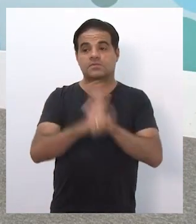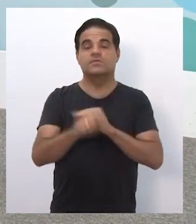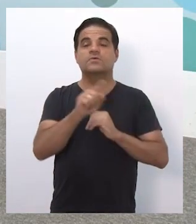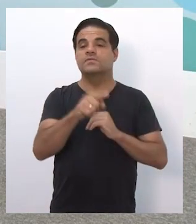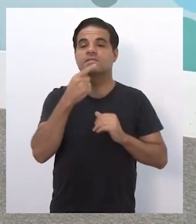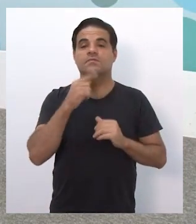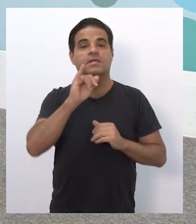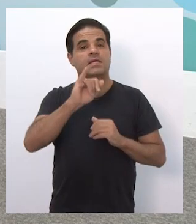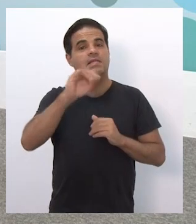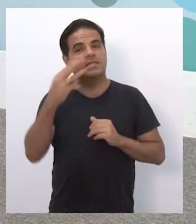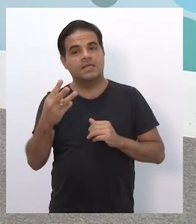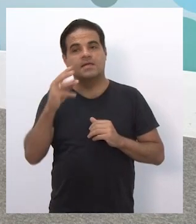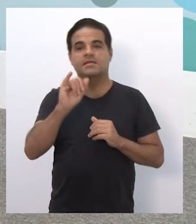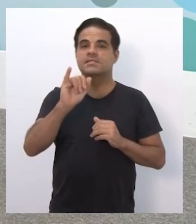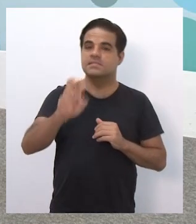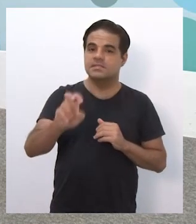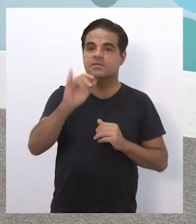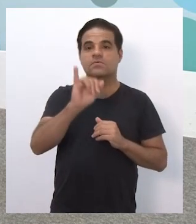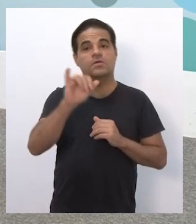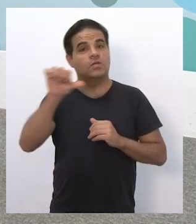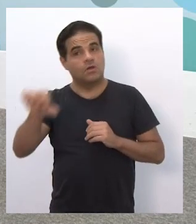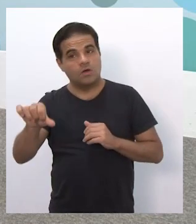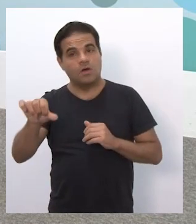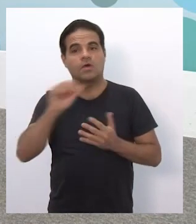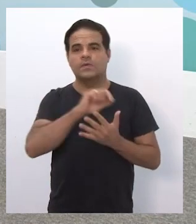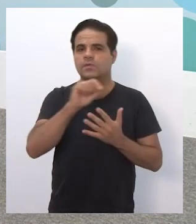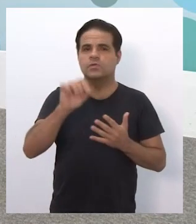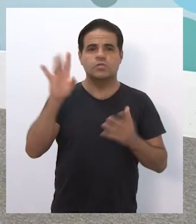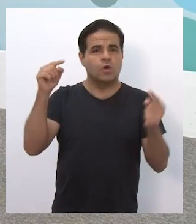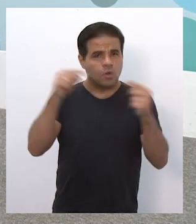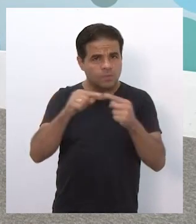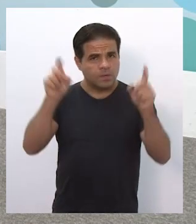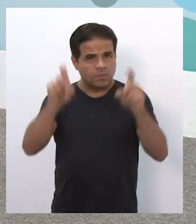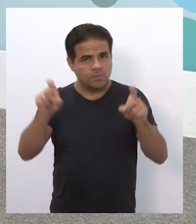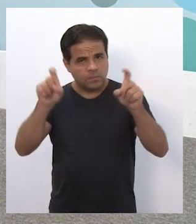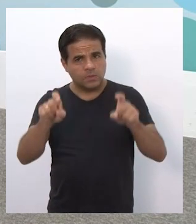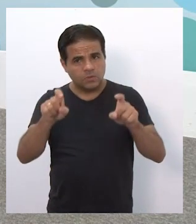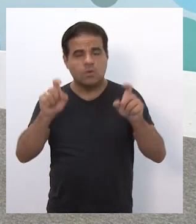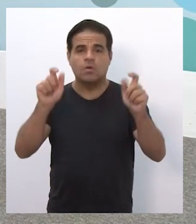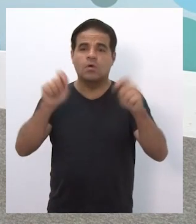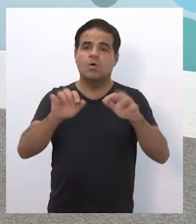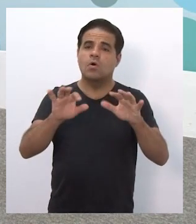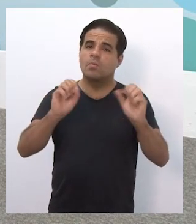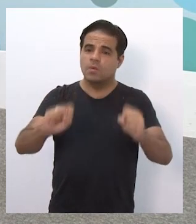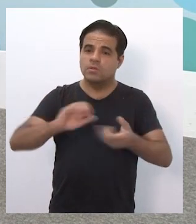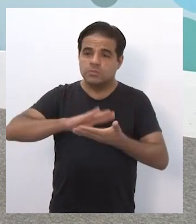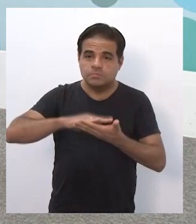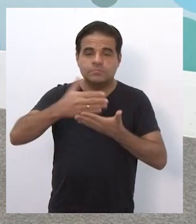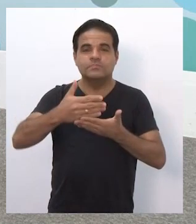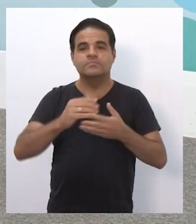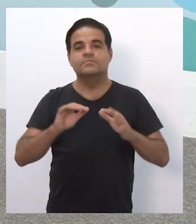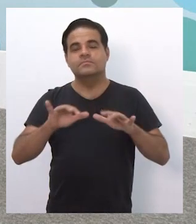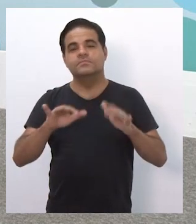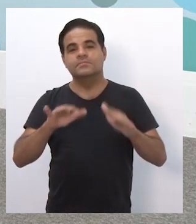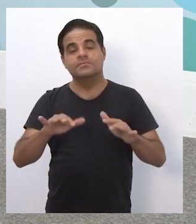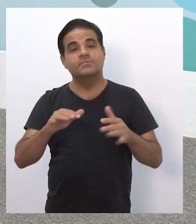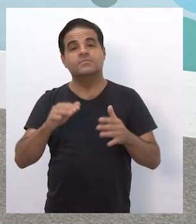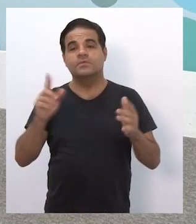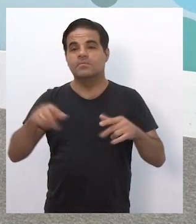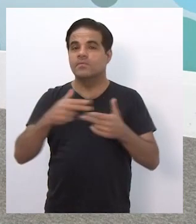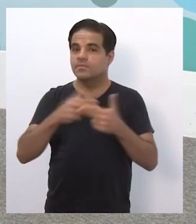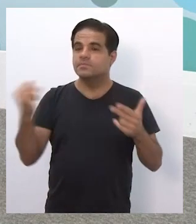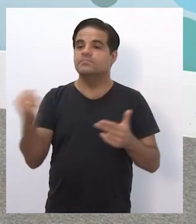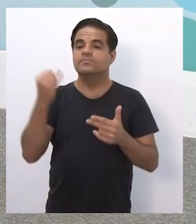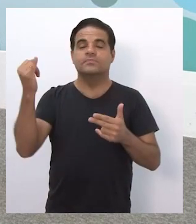do i3, do i5, do i9 serve só para computador ou também se reflete em notebook, né? Que isso é uma coisa importante aí a